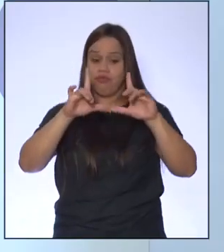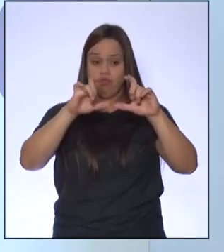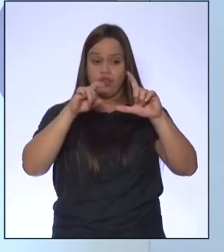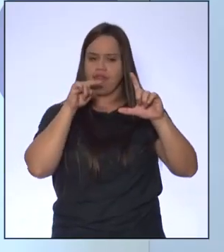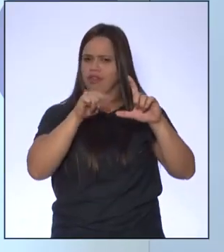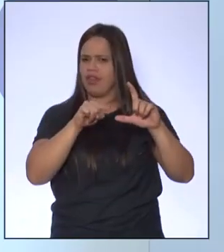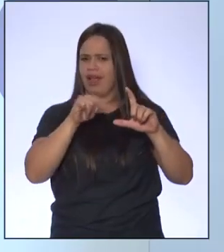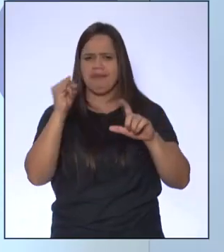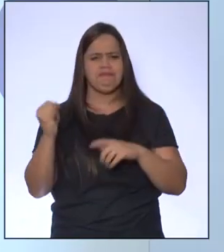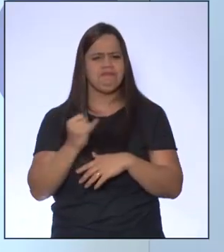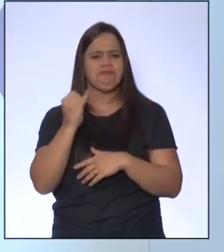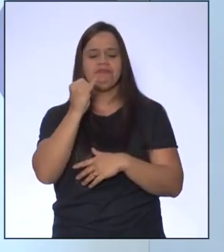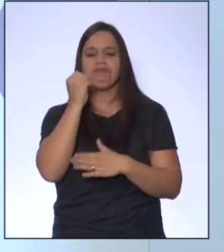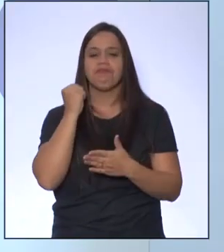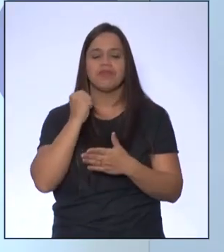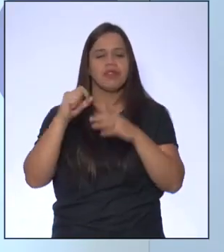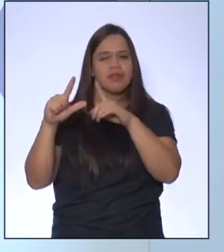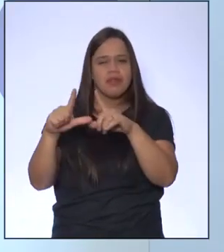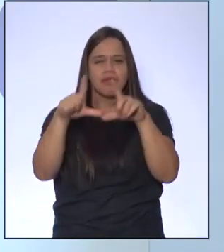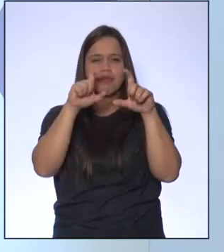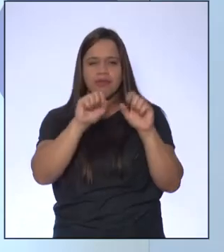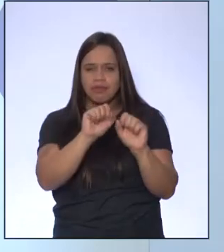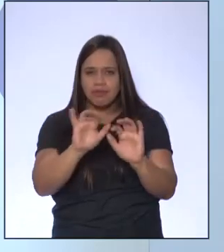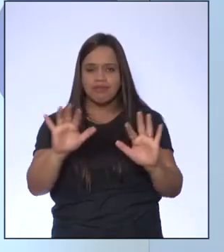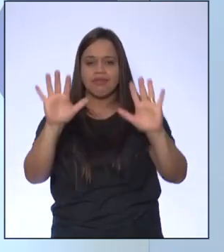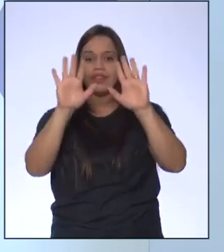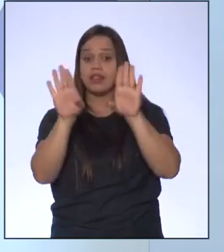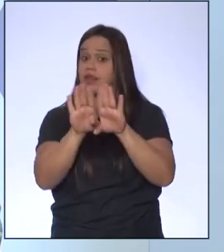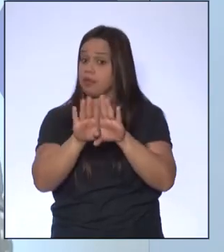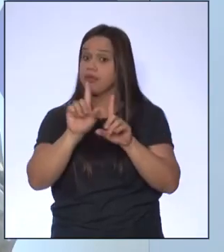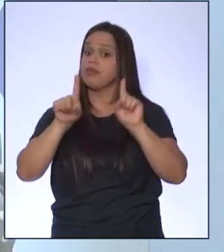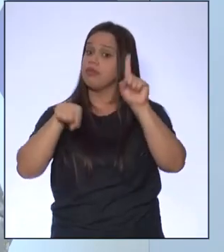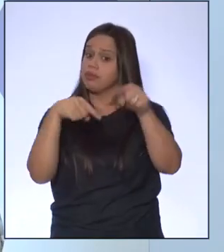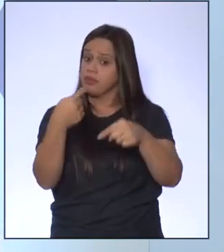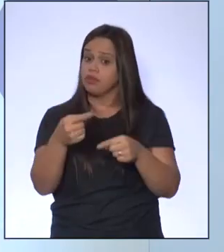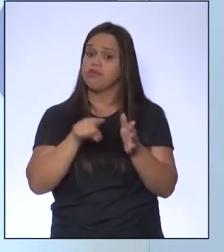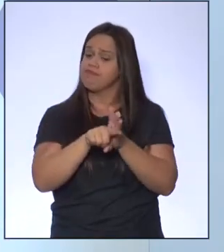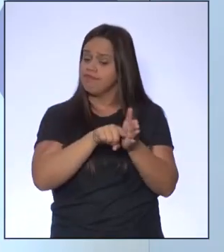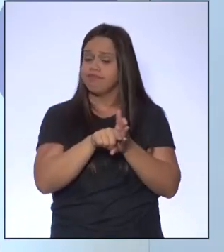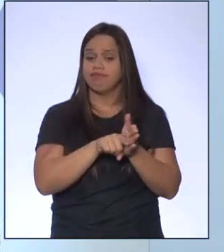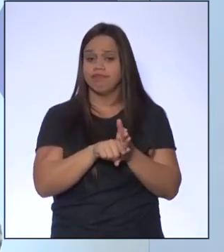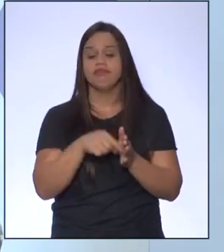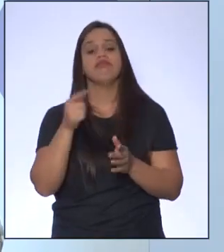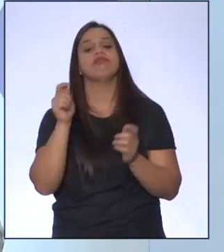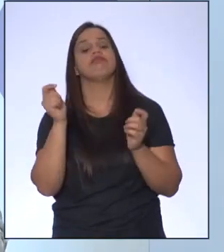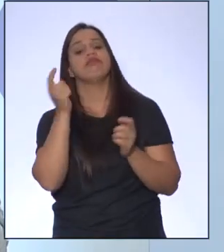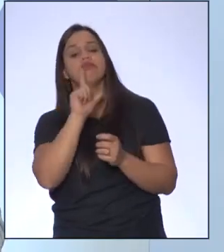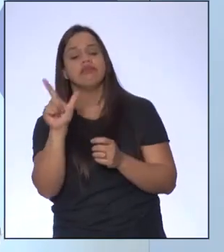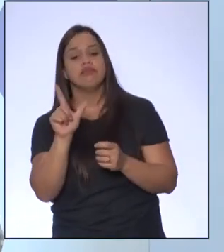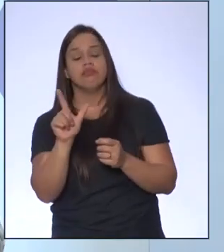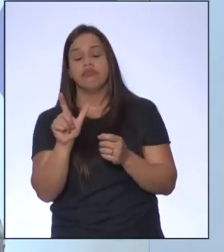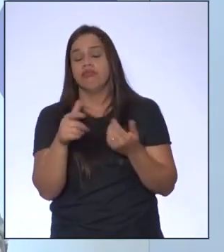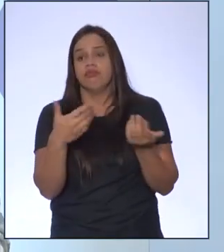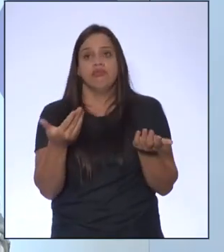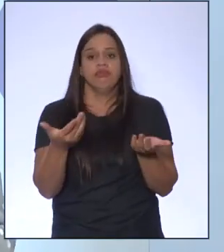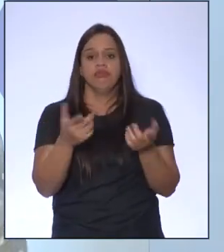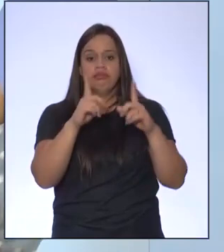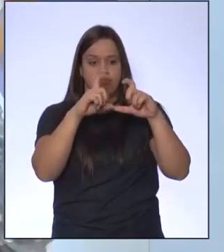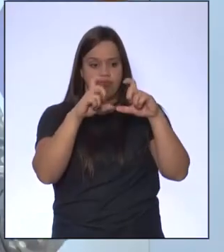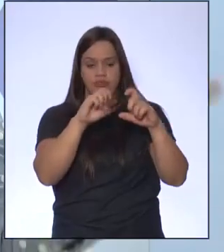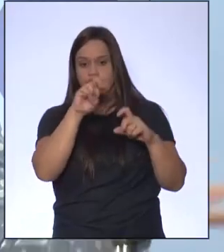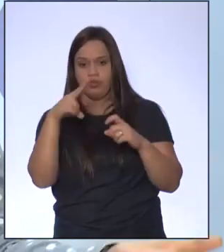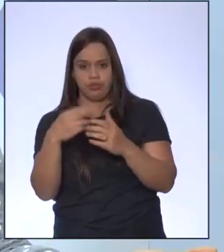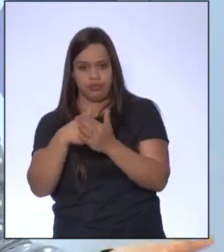super importante para registrar as paisagens e para fazer análise. Eu consigo pegar uma fotografia ou até mesmo uma